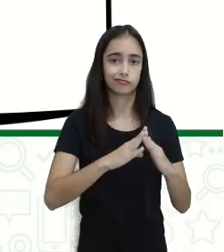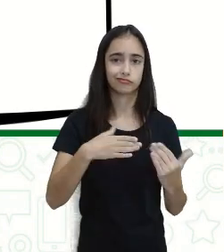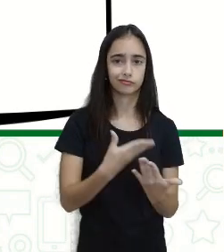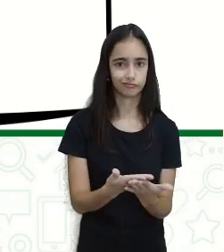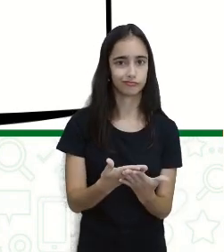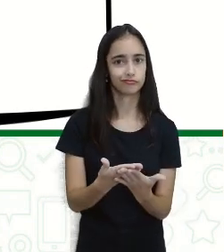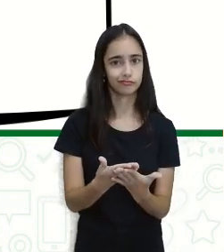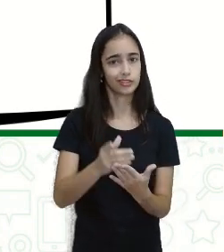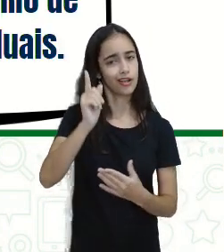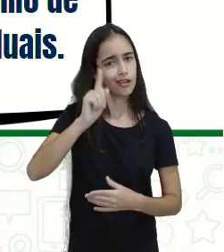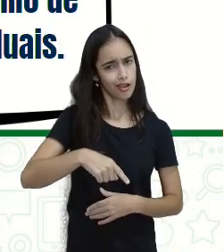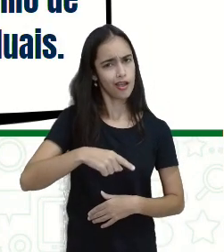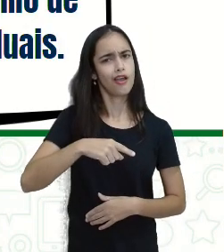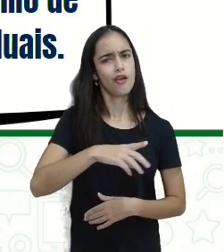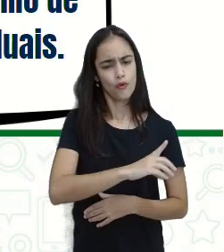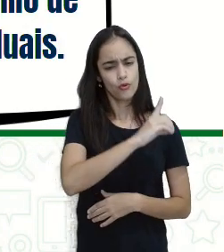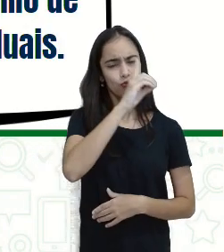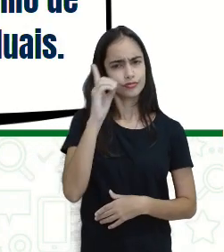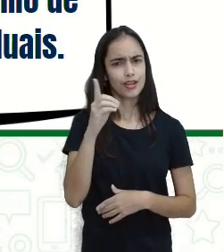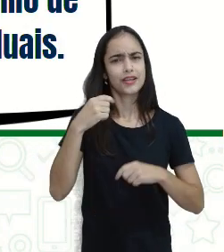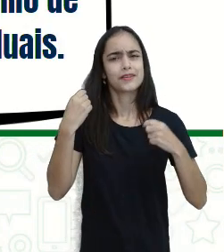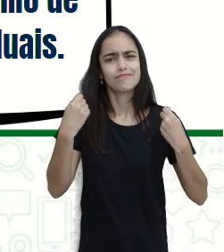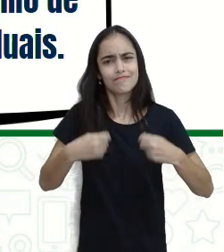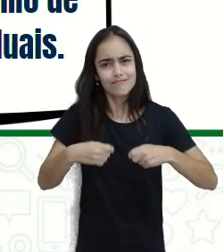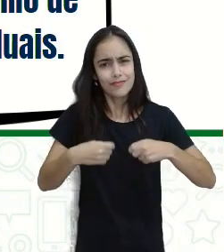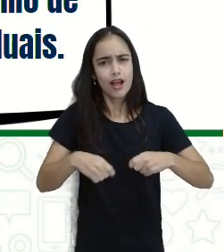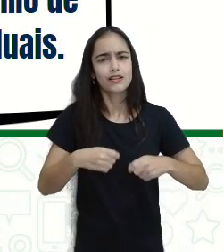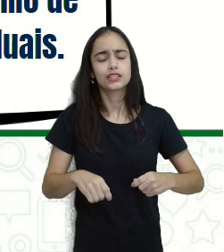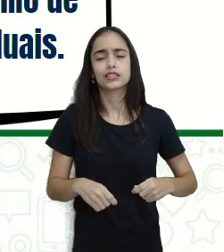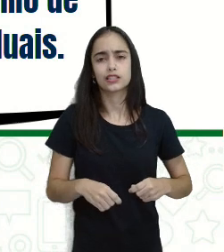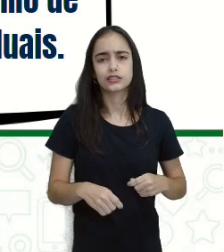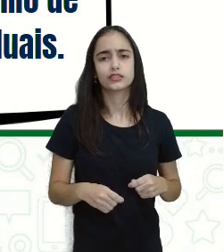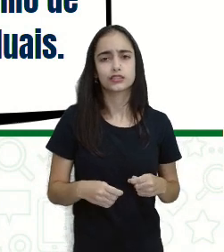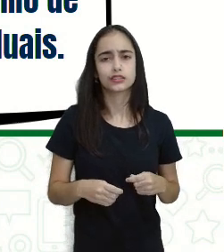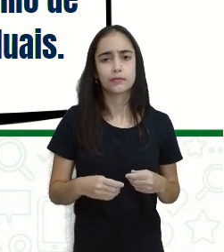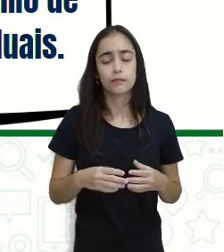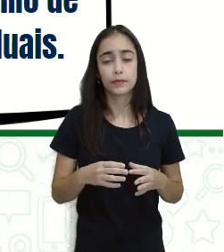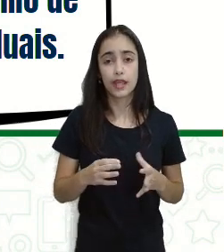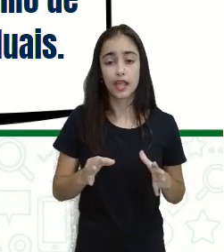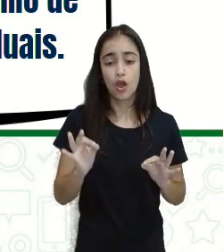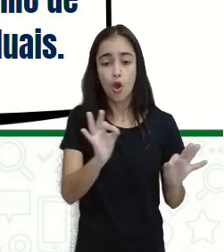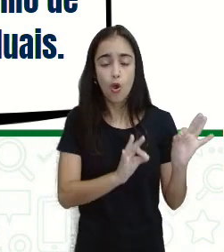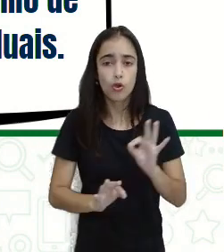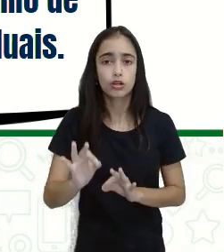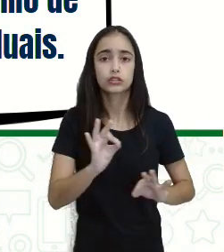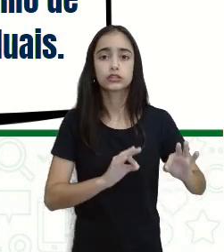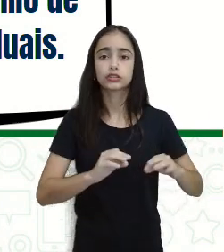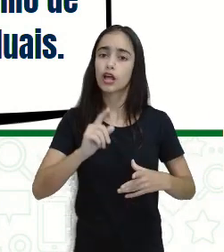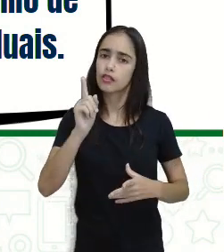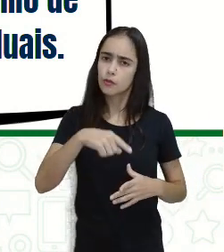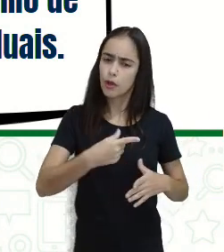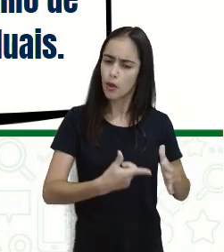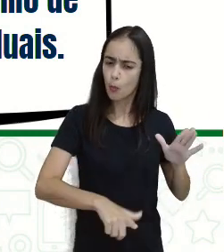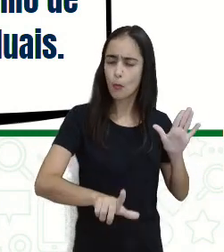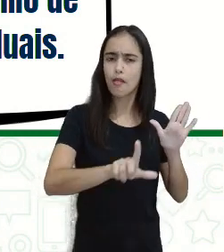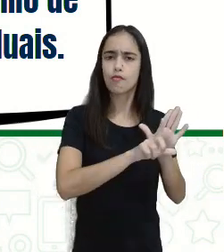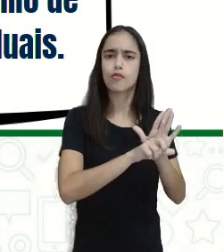que merece ser resgatada, né? Foi instituído oficialmente, né, por meio da